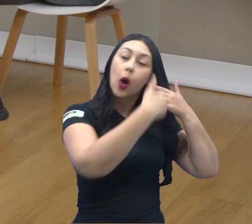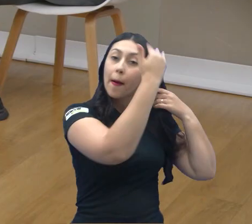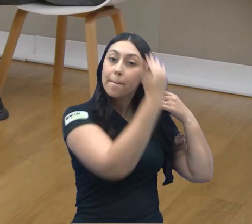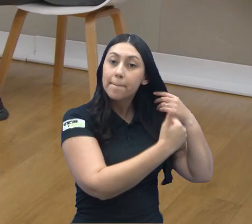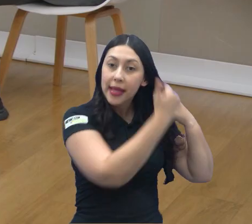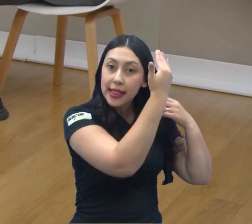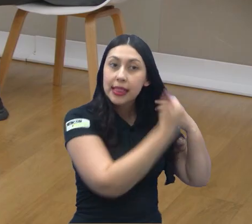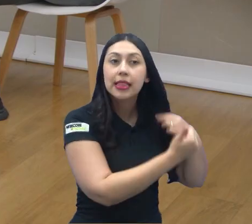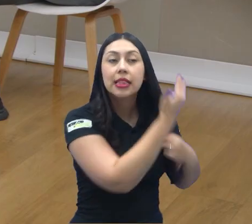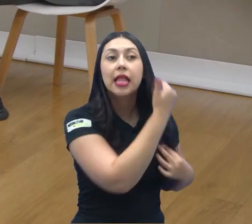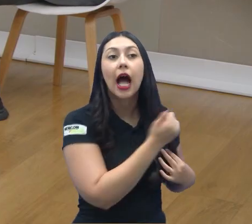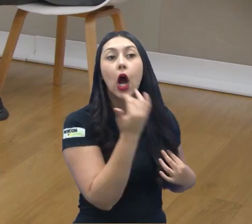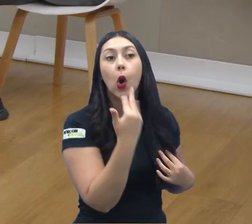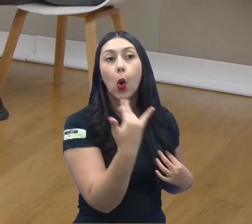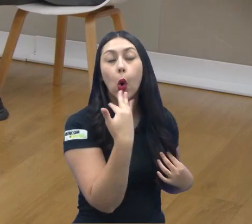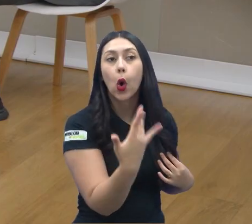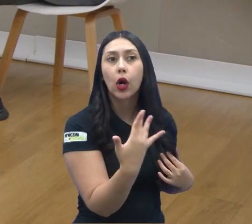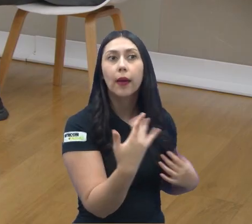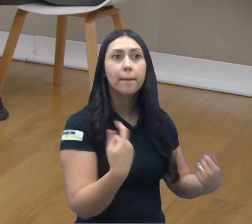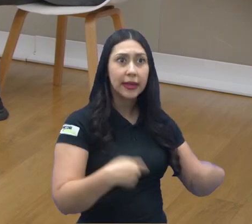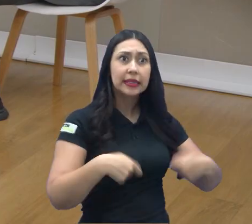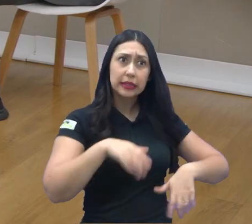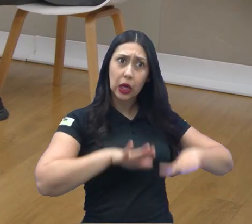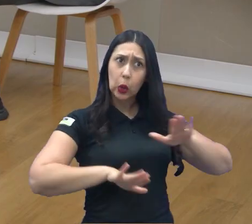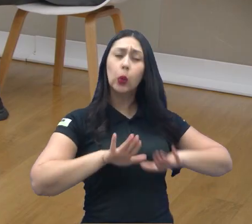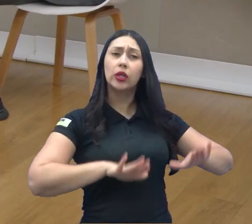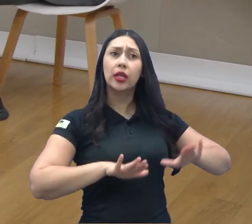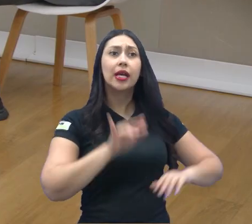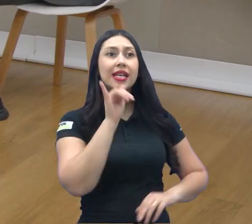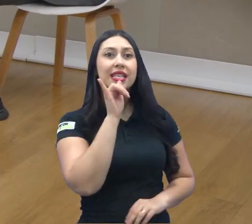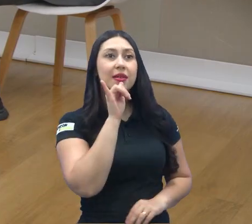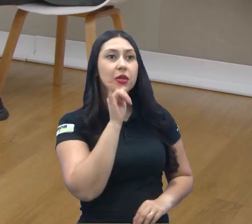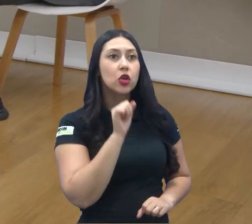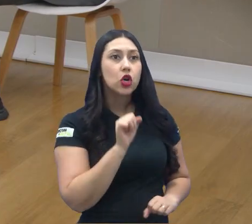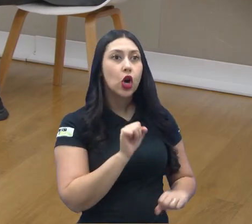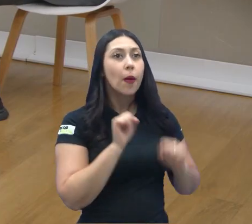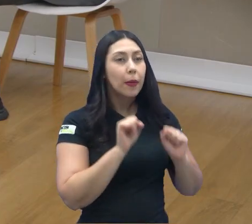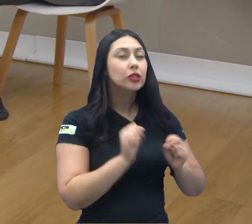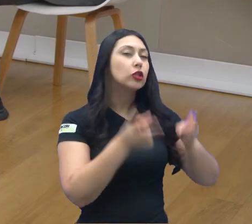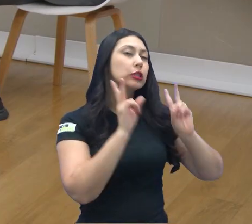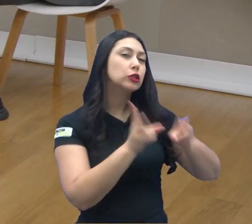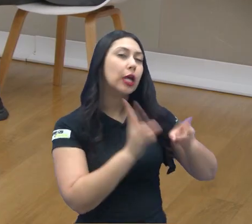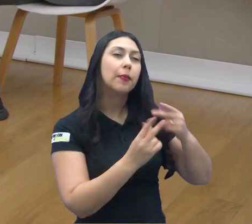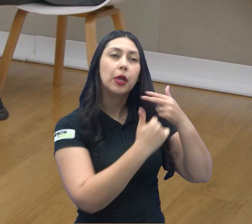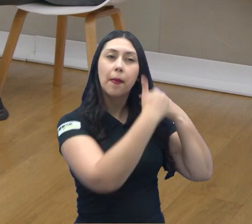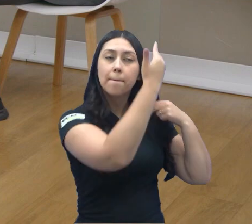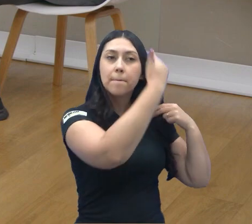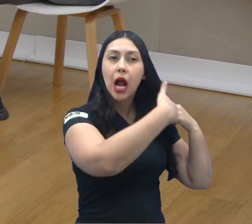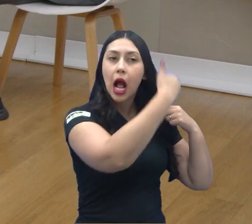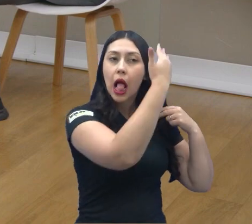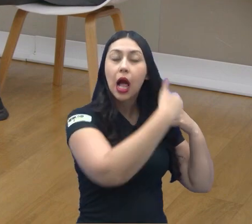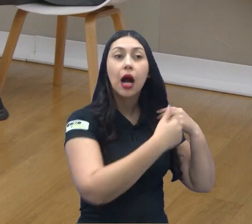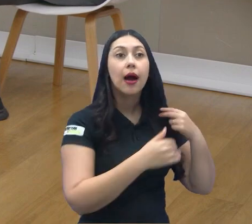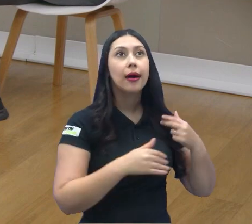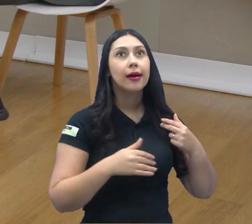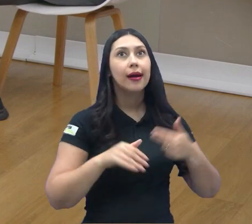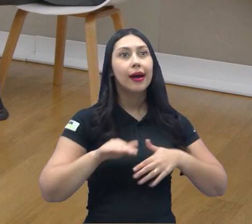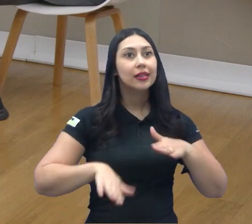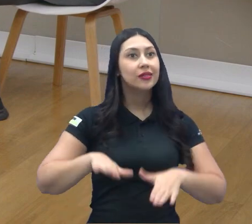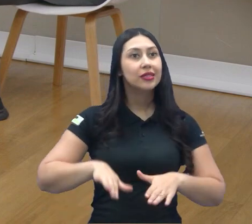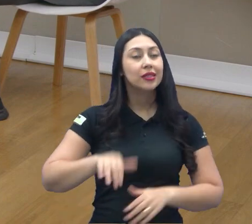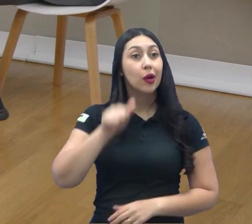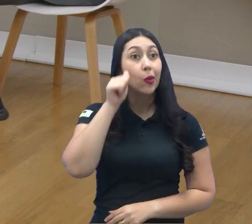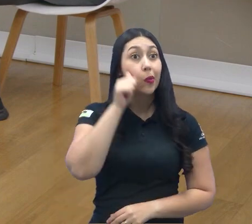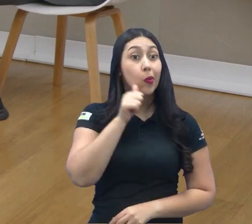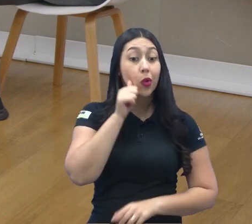as tinturas. Eu posso pintar o meu cabelo com uma certa frequência. É importante também falar aqui, de repente, as gestantes que estão acompanhando